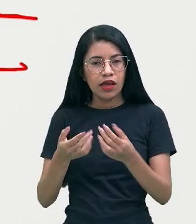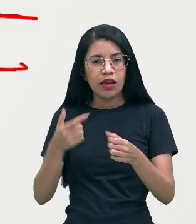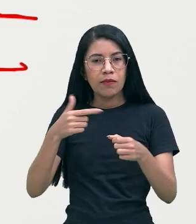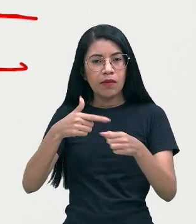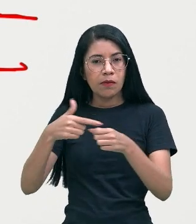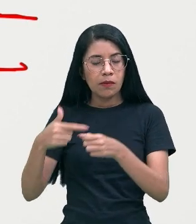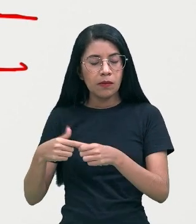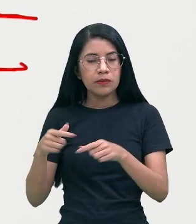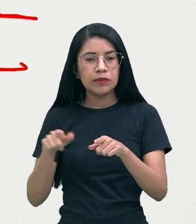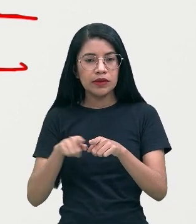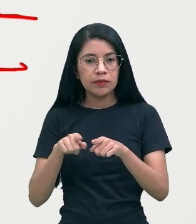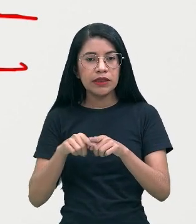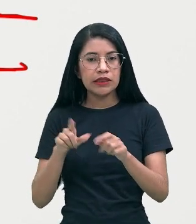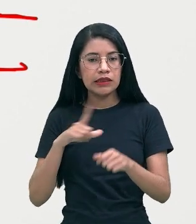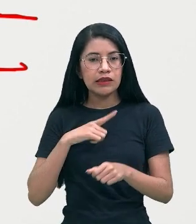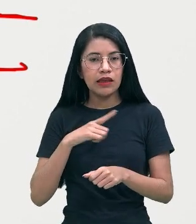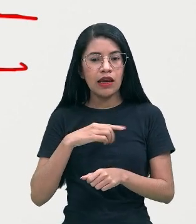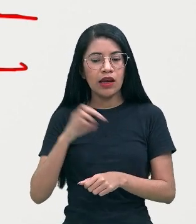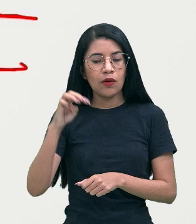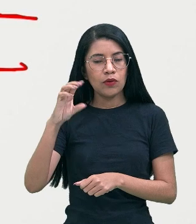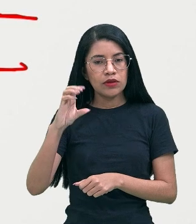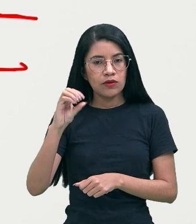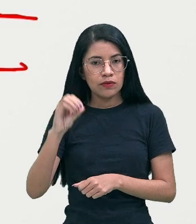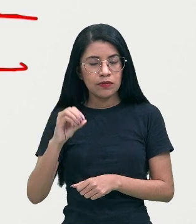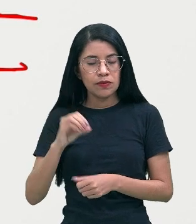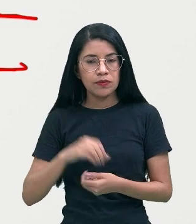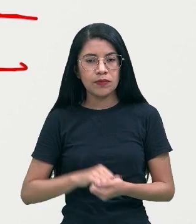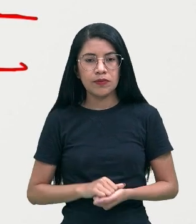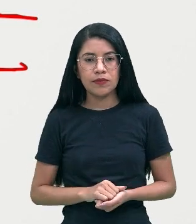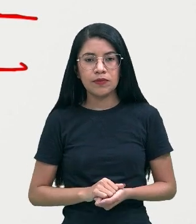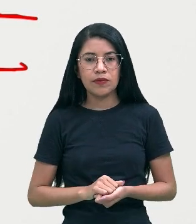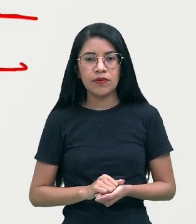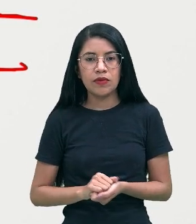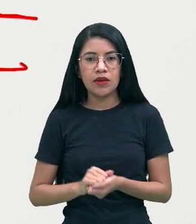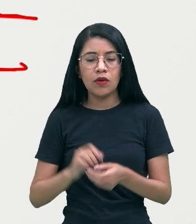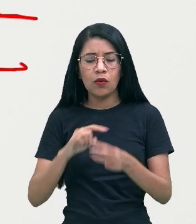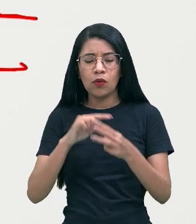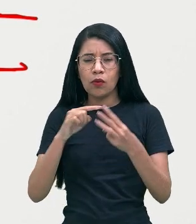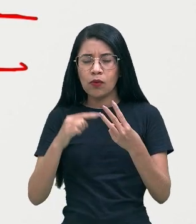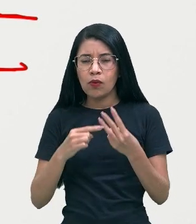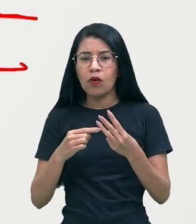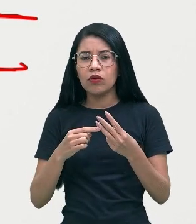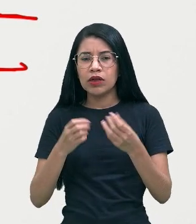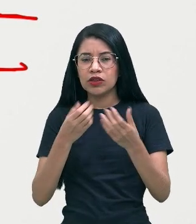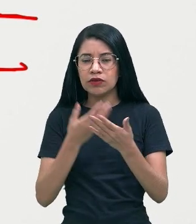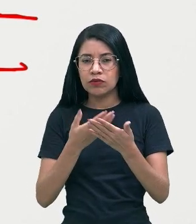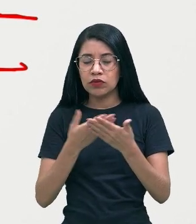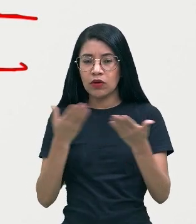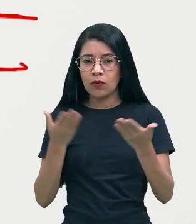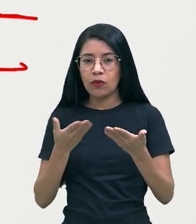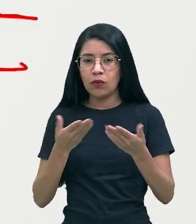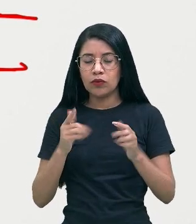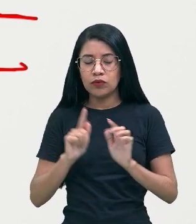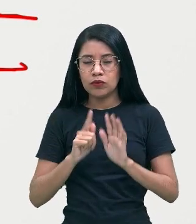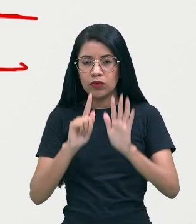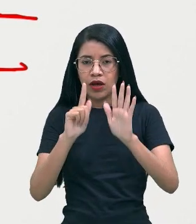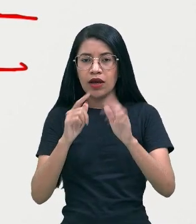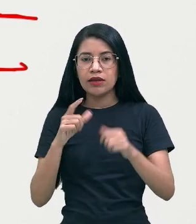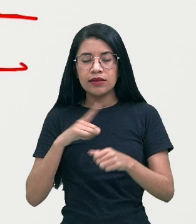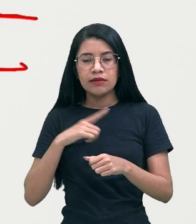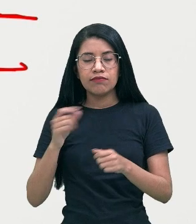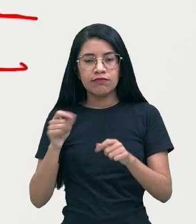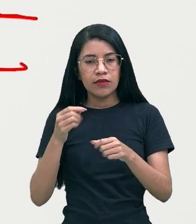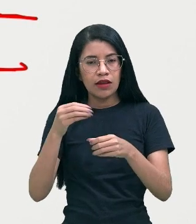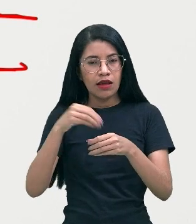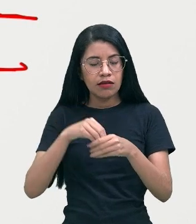gasolina, ok? Então, o monóxido de carbono, como todos os outros gases que a gente vai ver nessa aula de hoje, ele está presente nessa